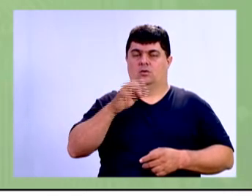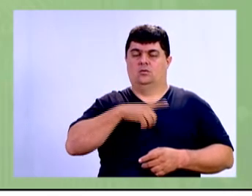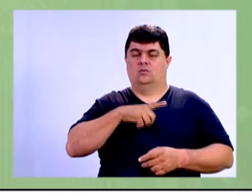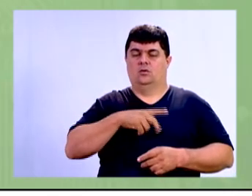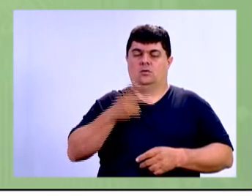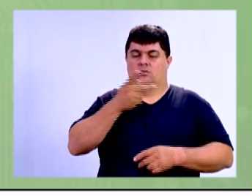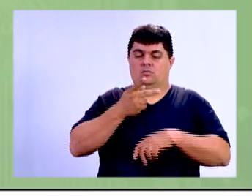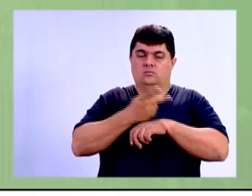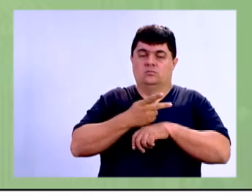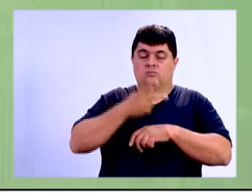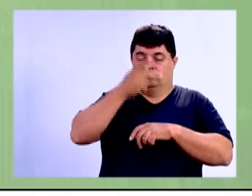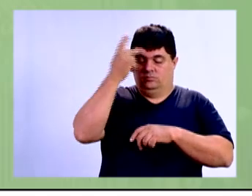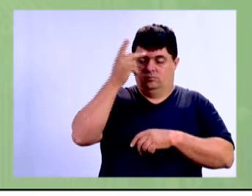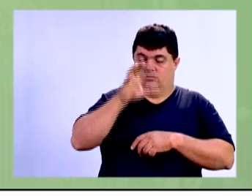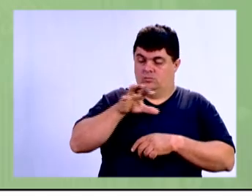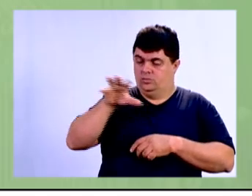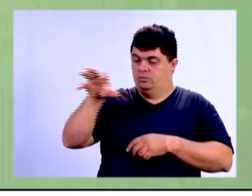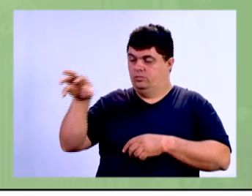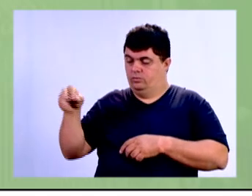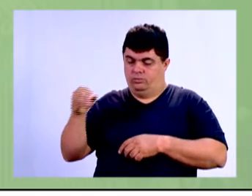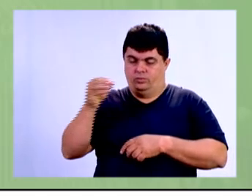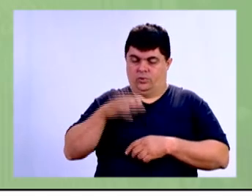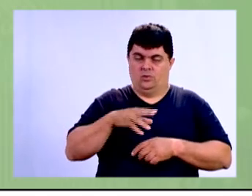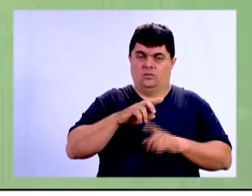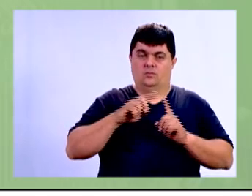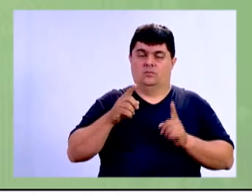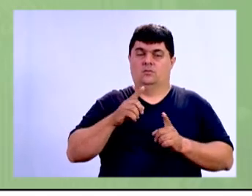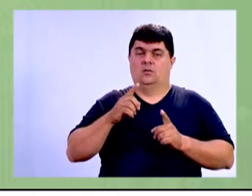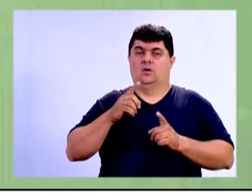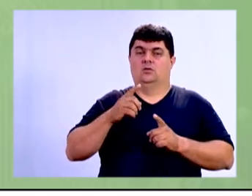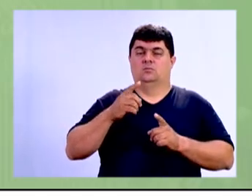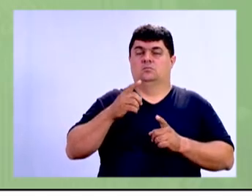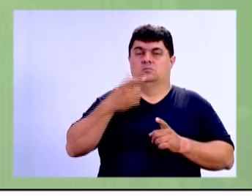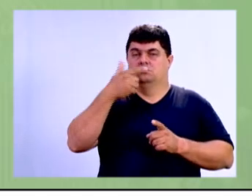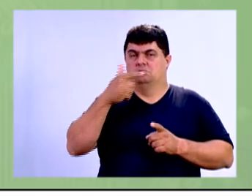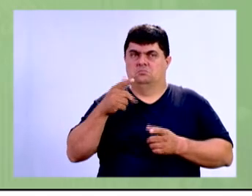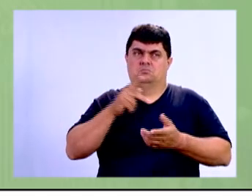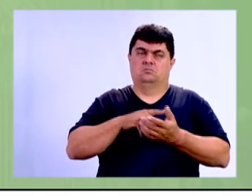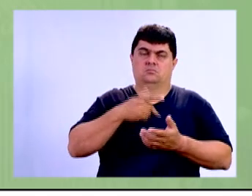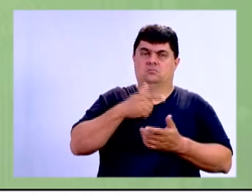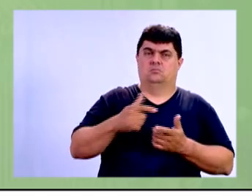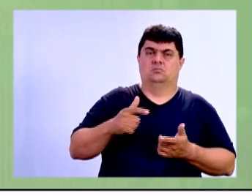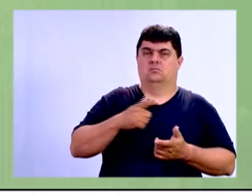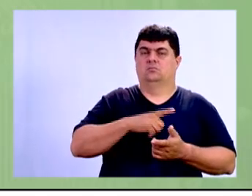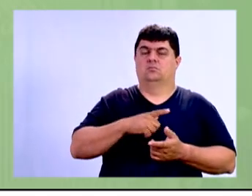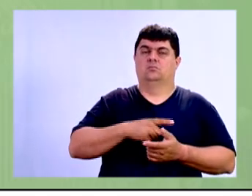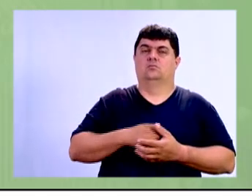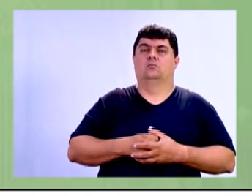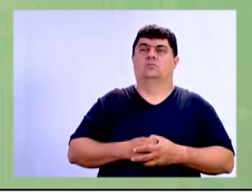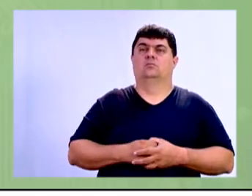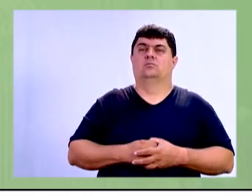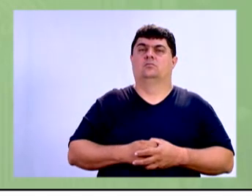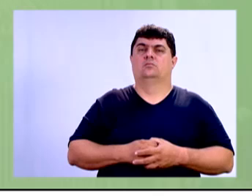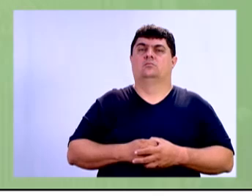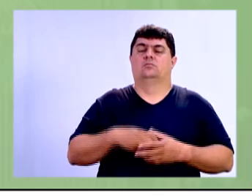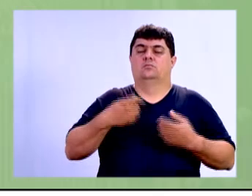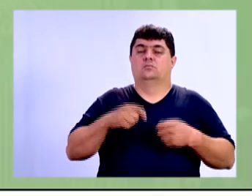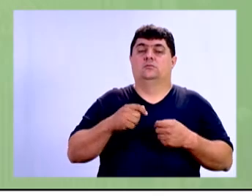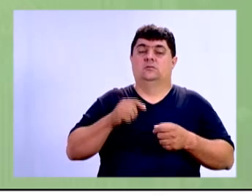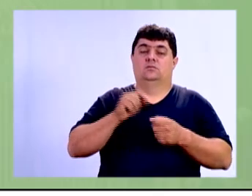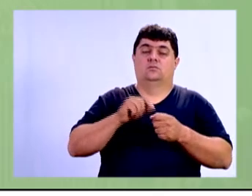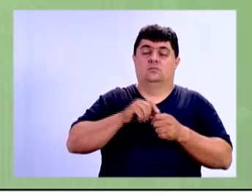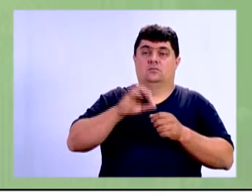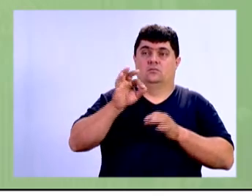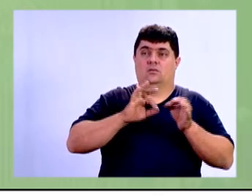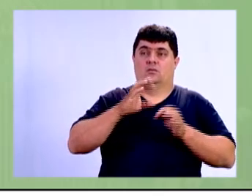cliente e retornar ele. Só que é um objeto genérico, gente. Esse i.next ele traz um objeto genérico. Eu preciso fazer um